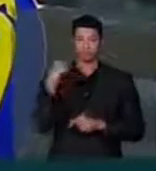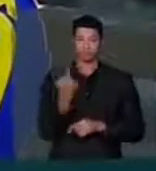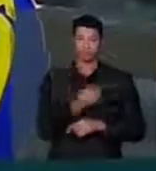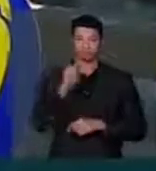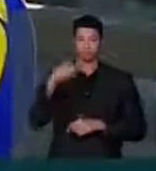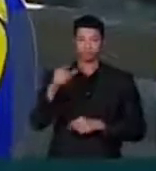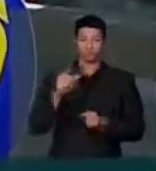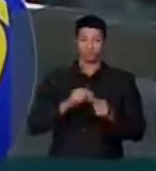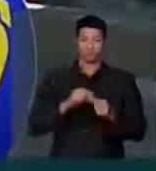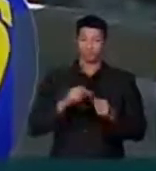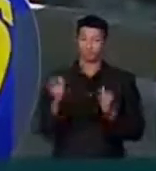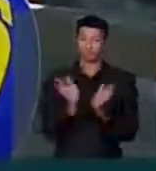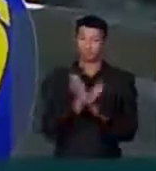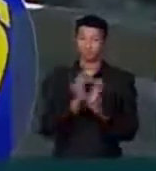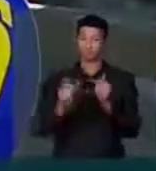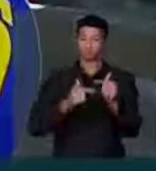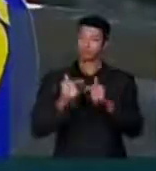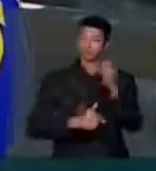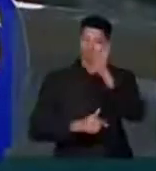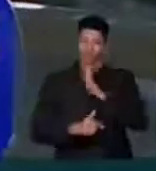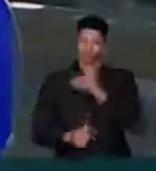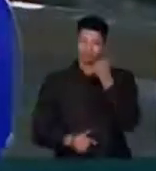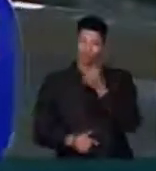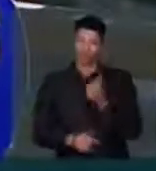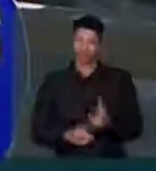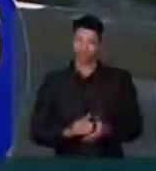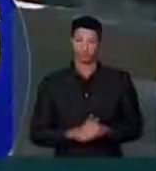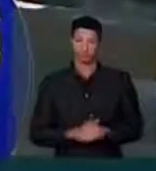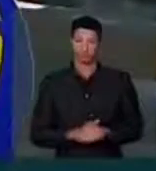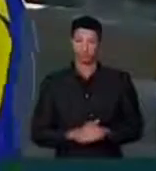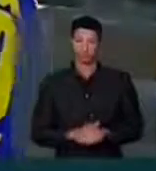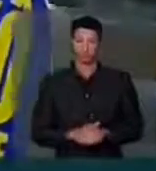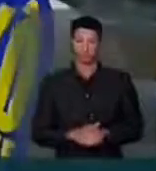gente depois poder trabalhar em conjunto para um Brasil melhor.